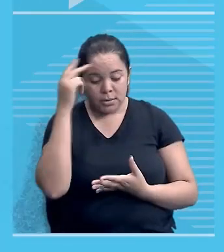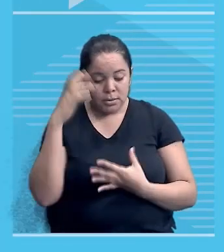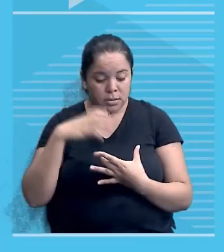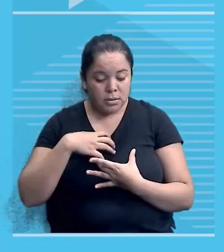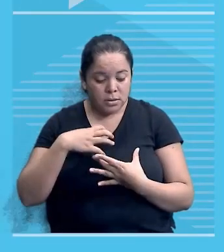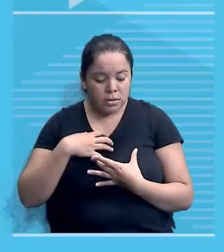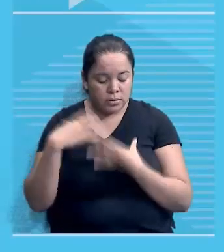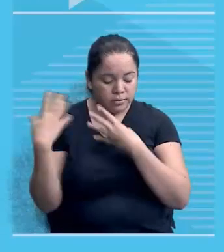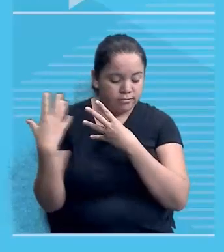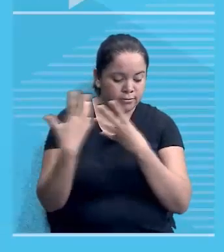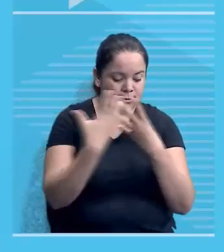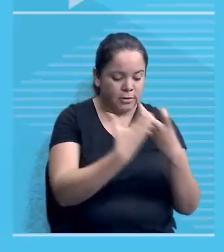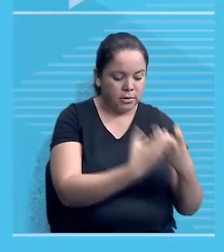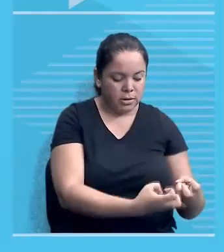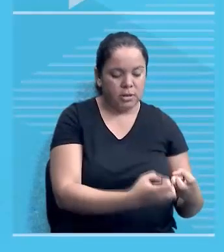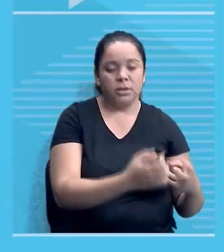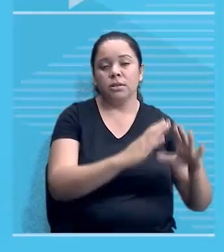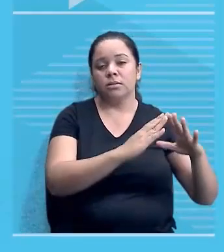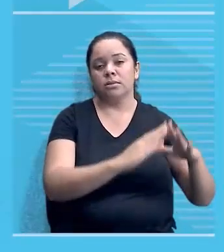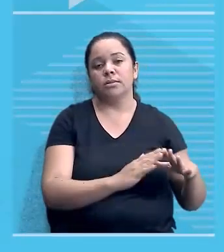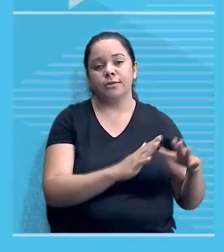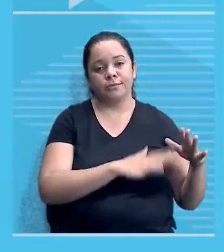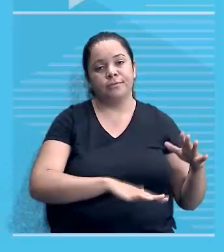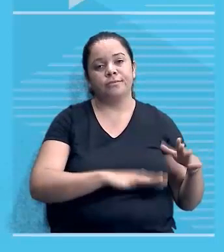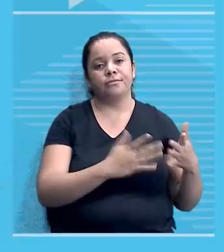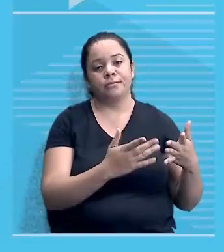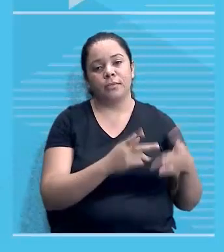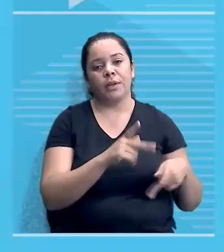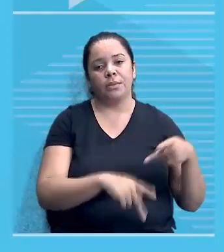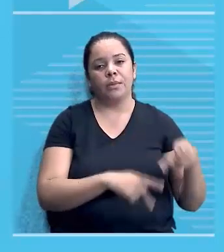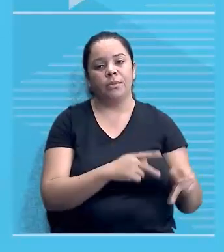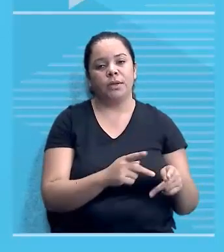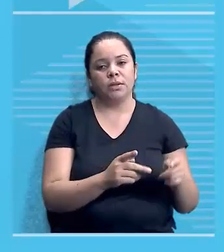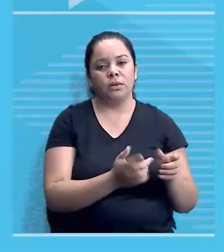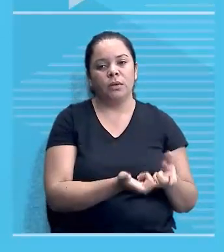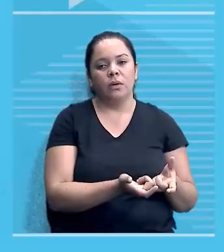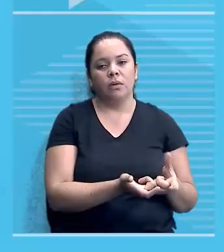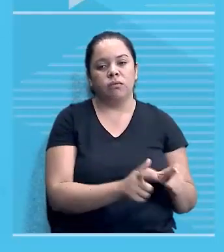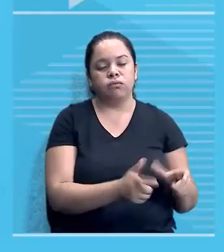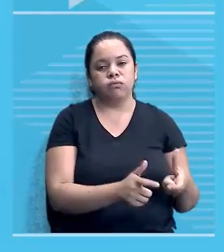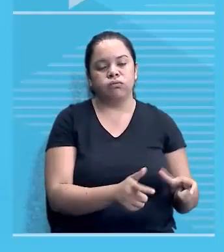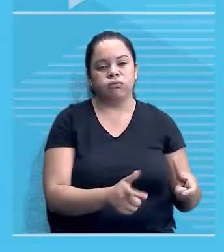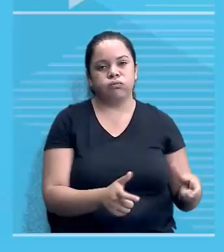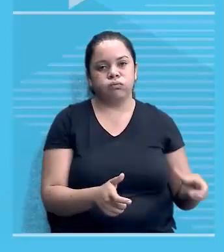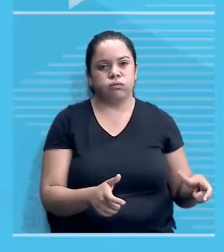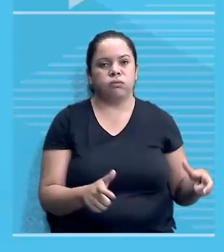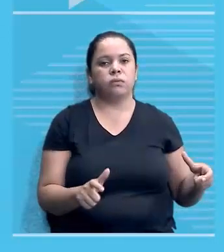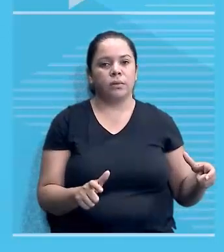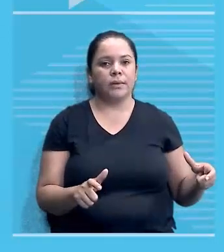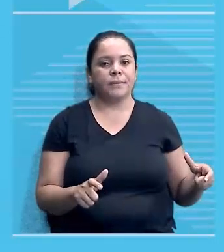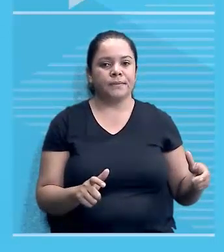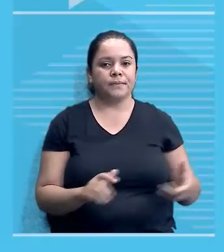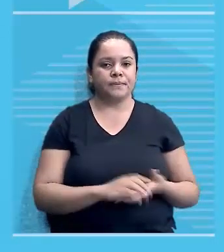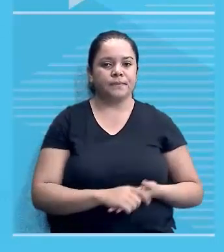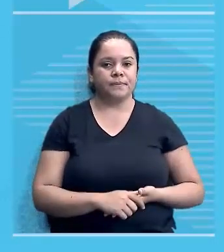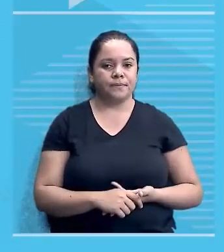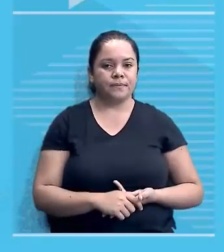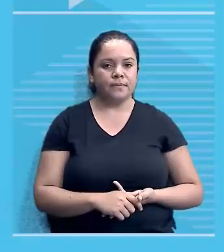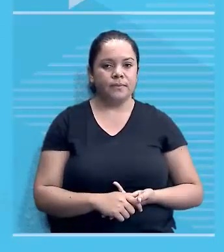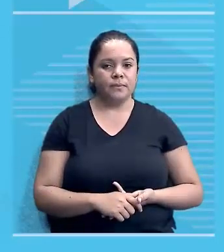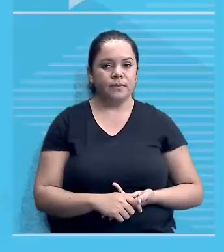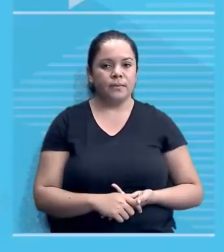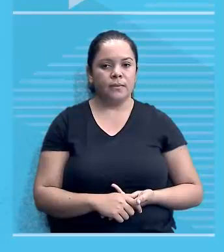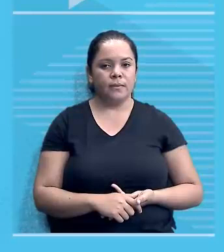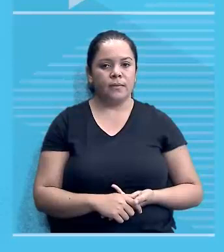aumentando mais e mais e mais a população dessas cidades Ok então não esqueça né que uma das